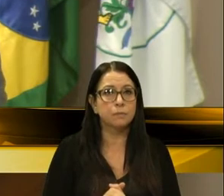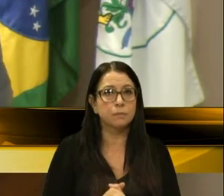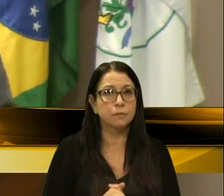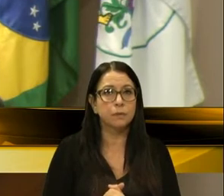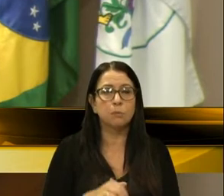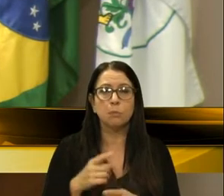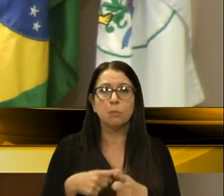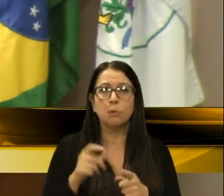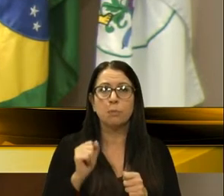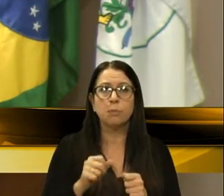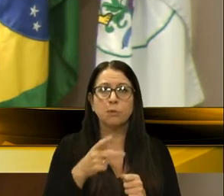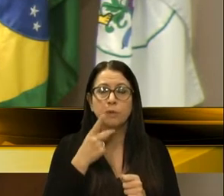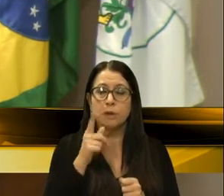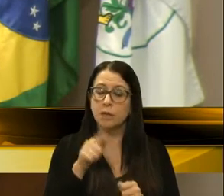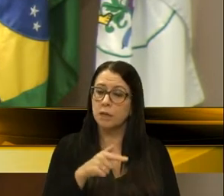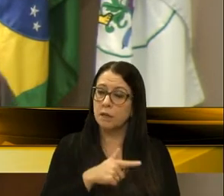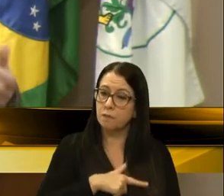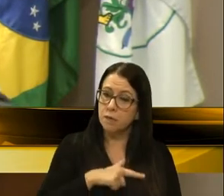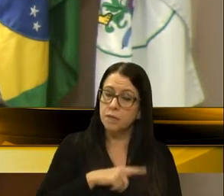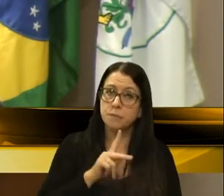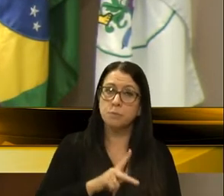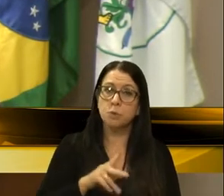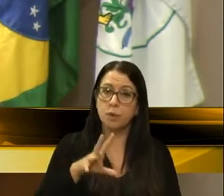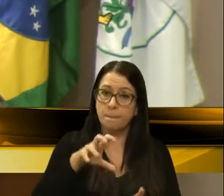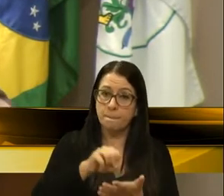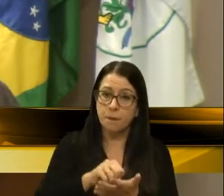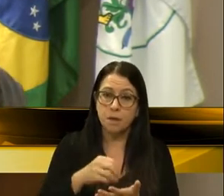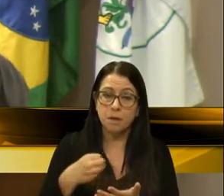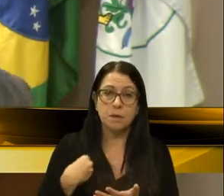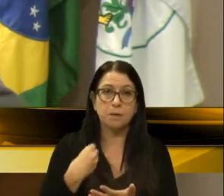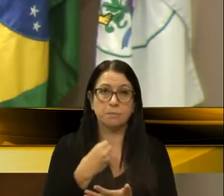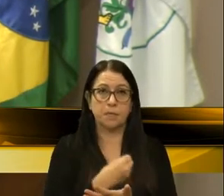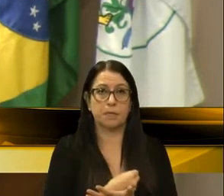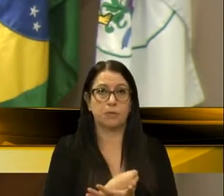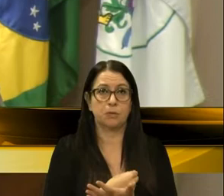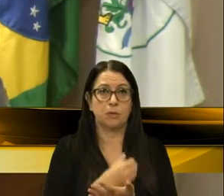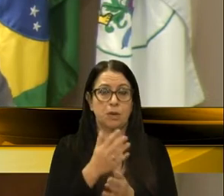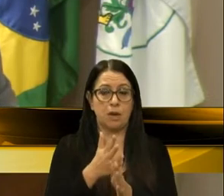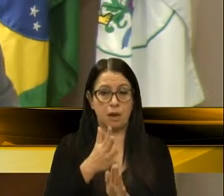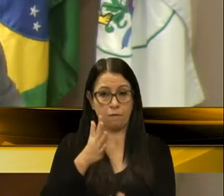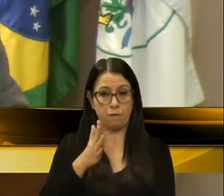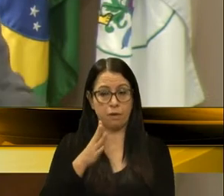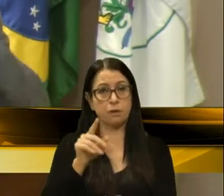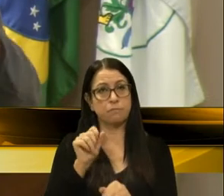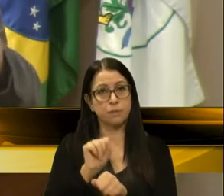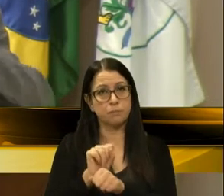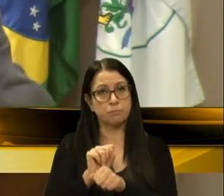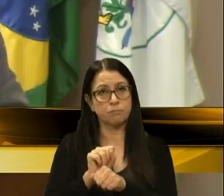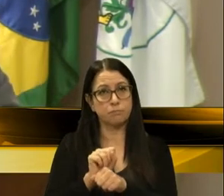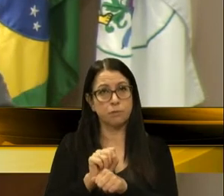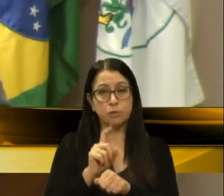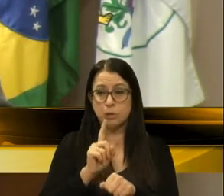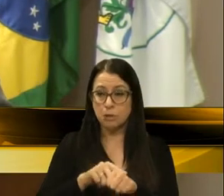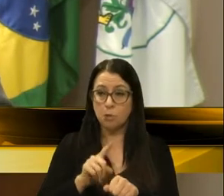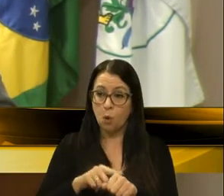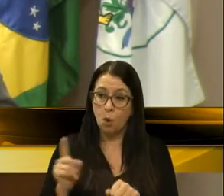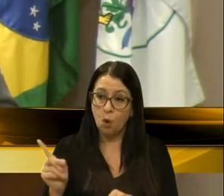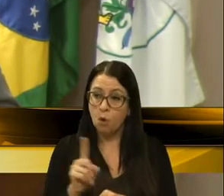por que eu não posso dizer que é feio a pessoa que tem marcado, que estava lá na fila de espera, chegou a sua